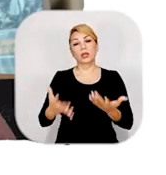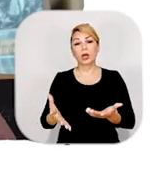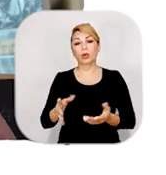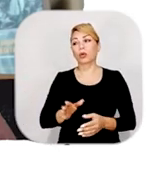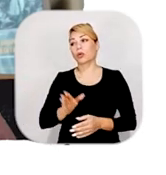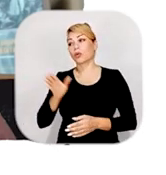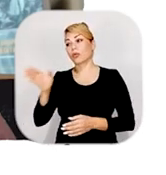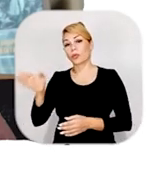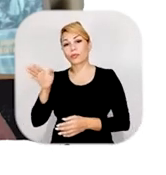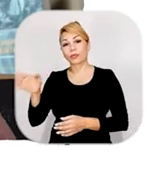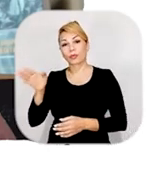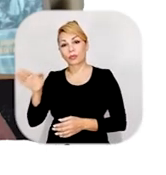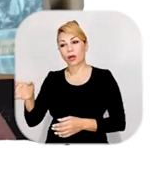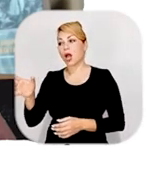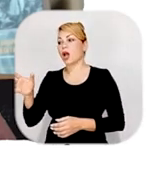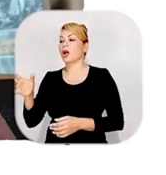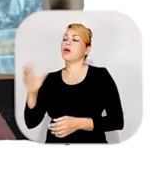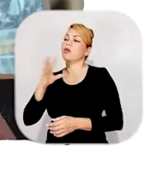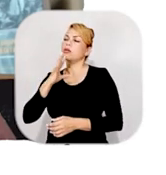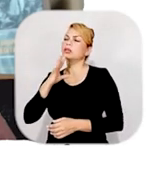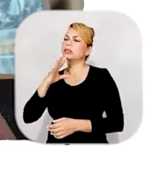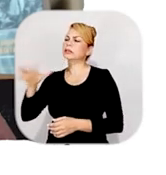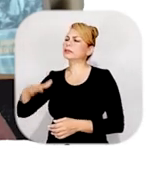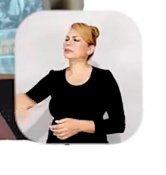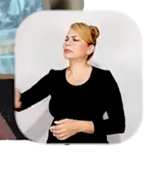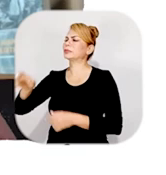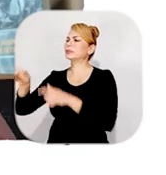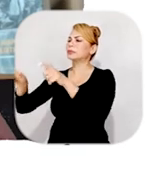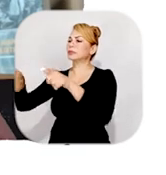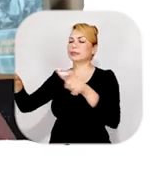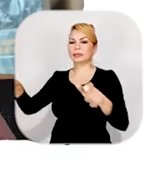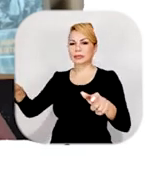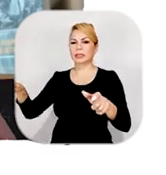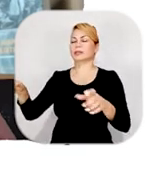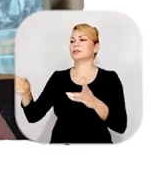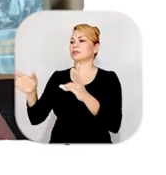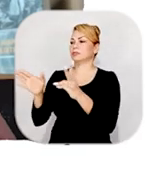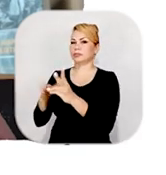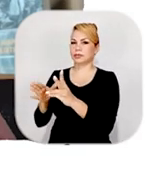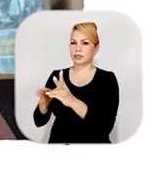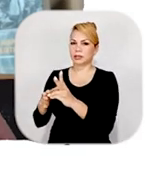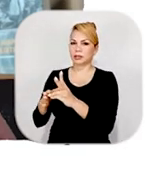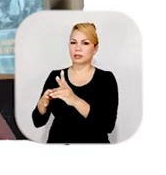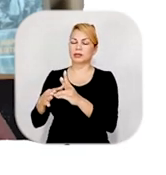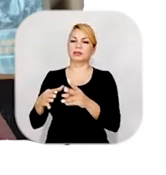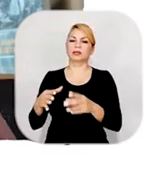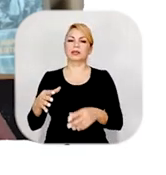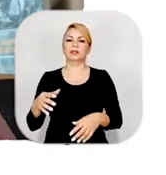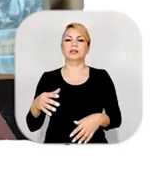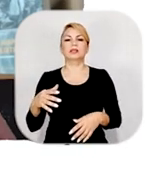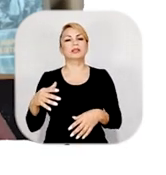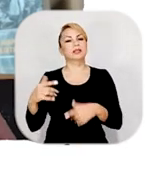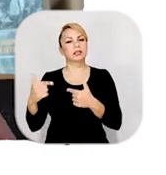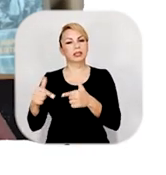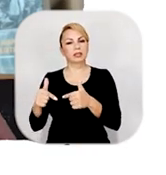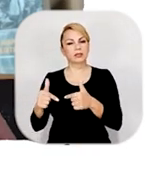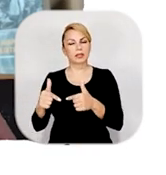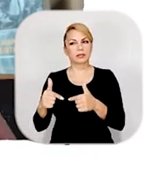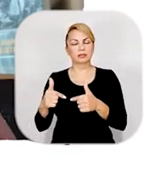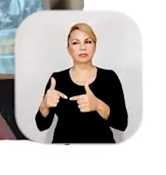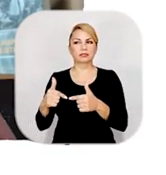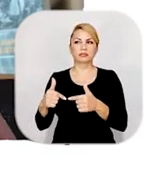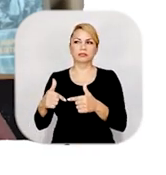pessoas nessa região, né? Muitas pessoas indígenas. E trabalhei